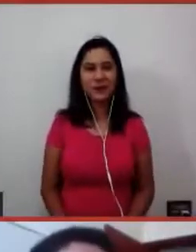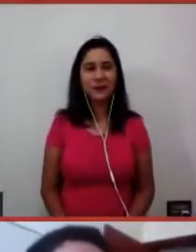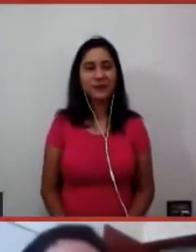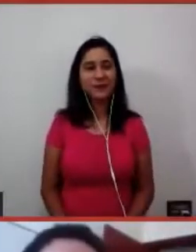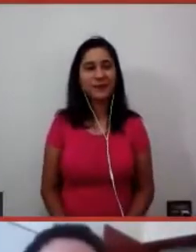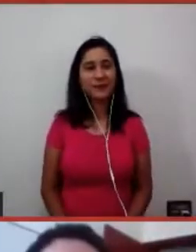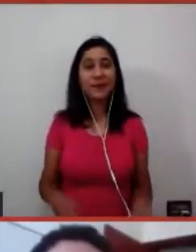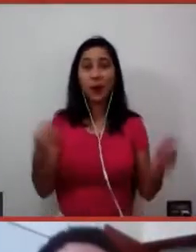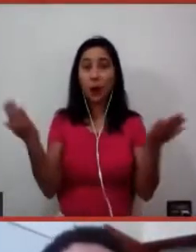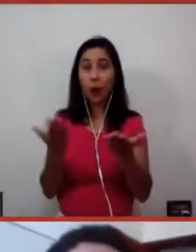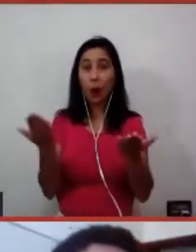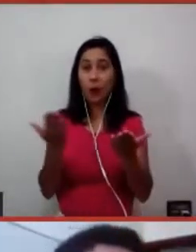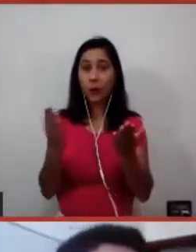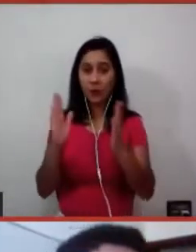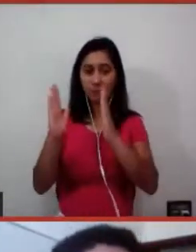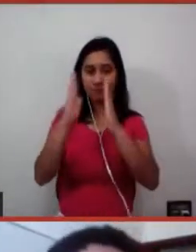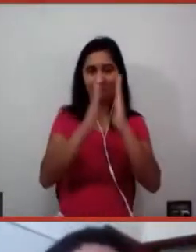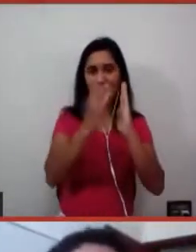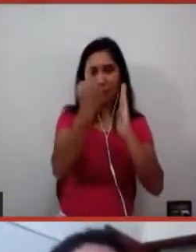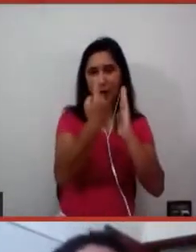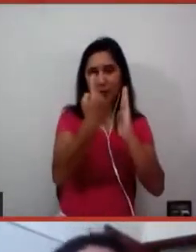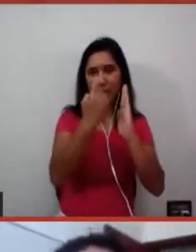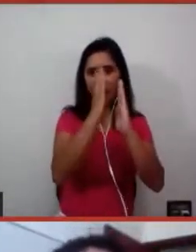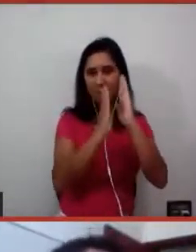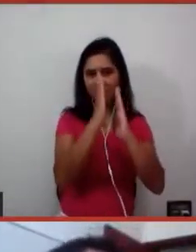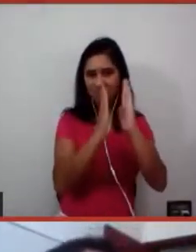Hoje, na nossa primeira parte da oficina,